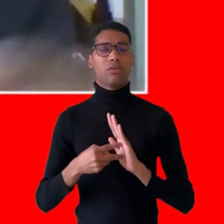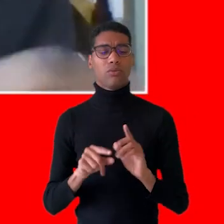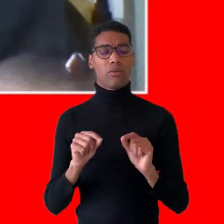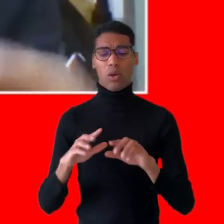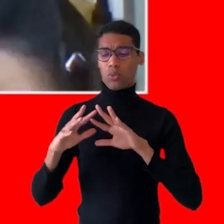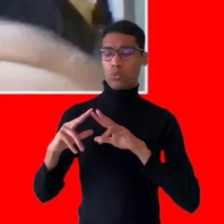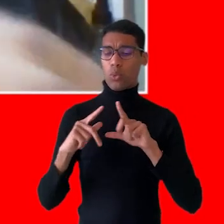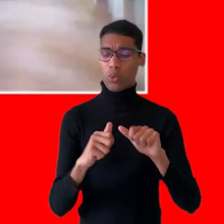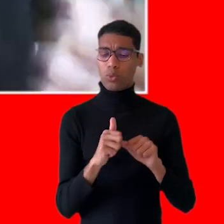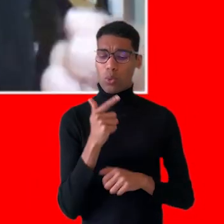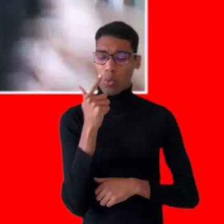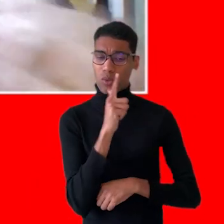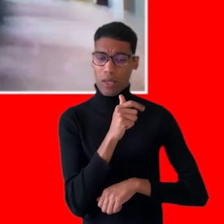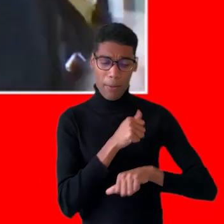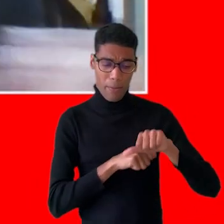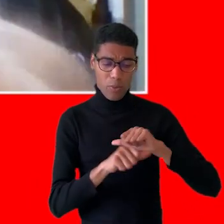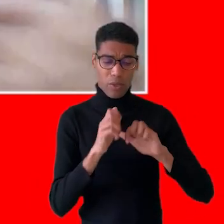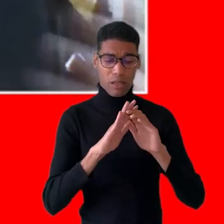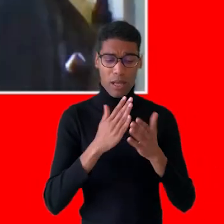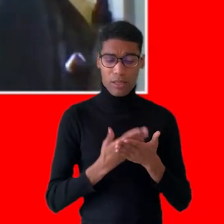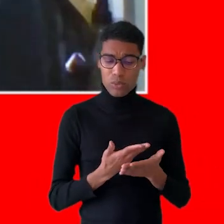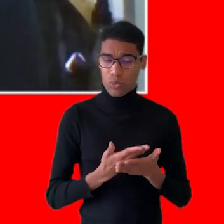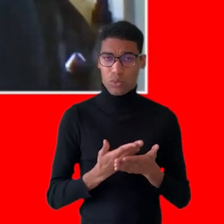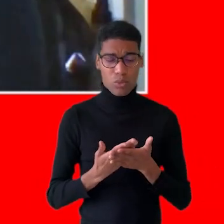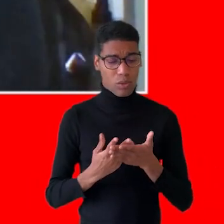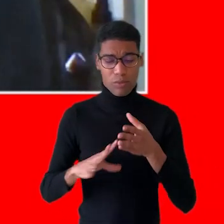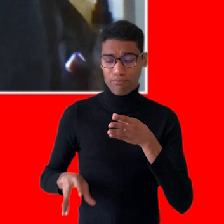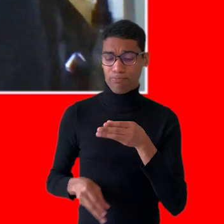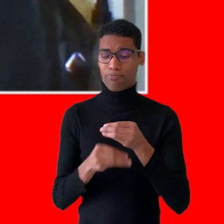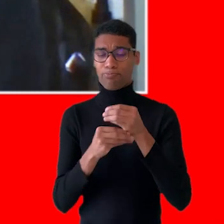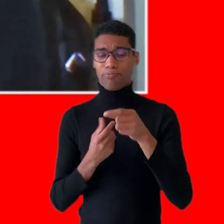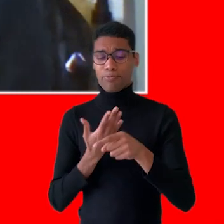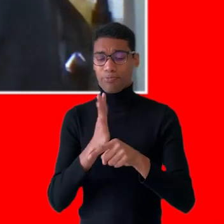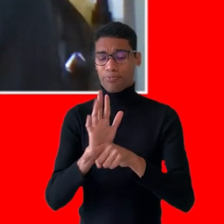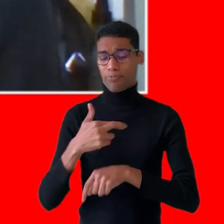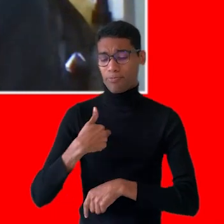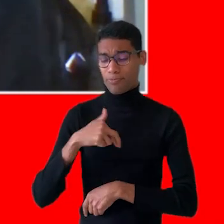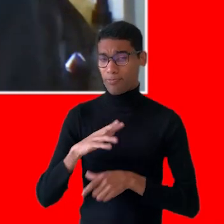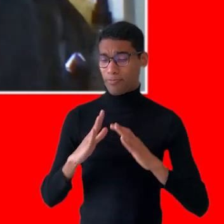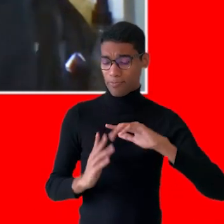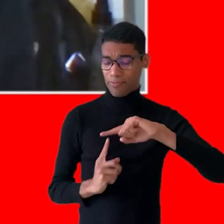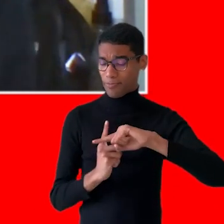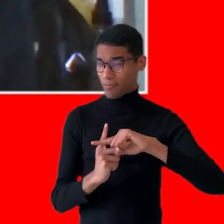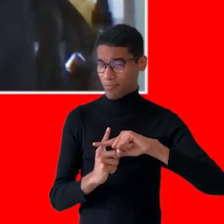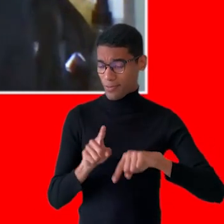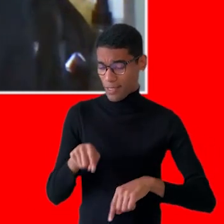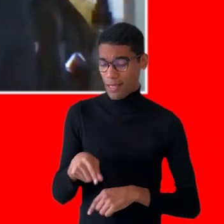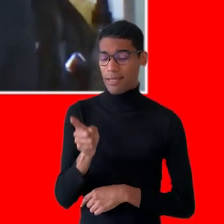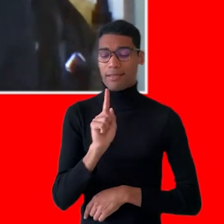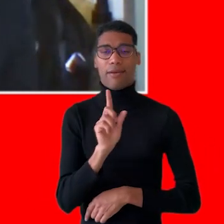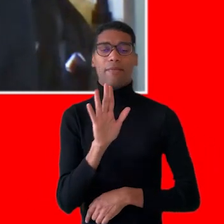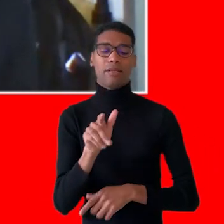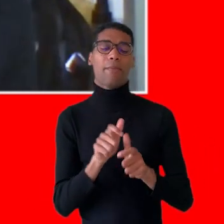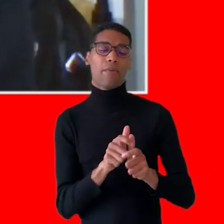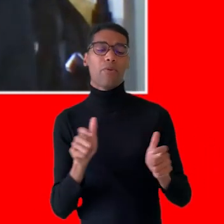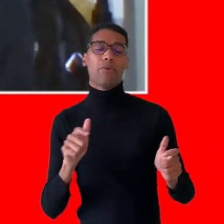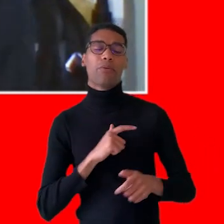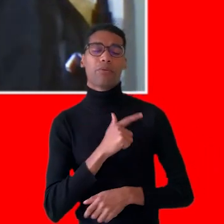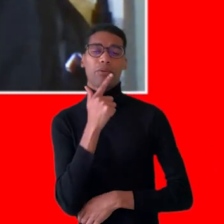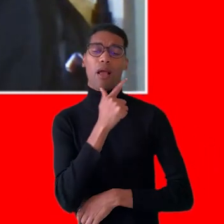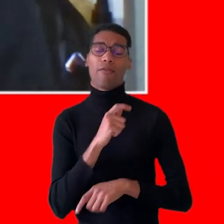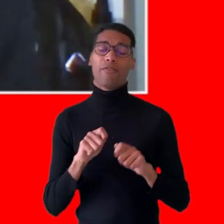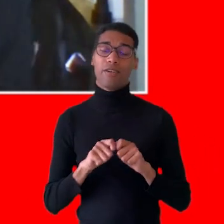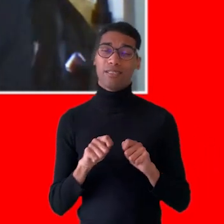todos transformam a escola numa extensão da sua igreja. Mas muitos o fazem. E o